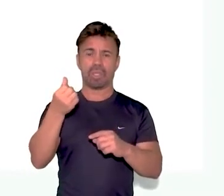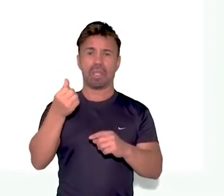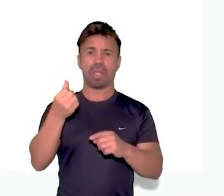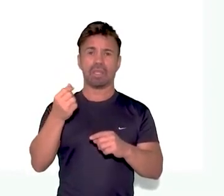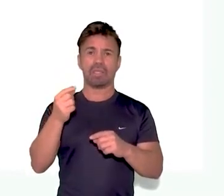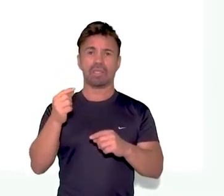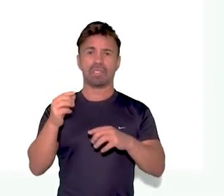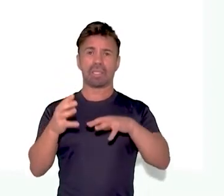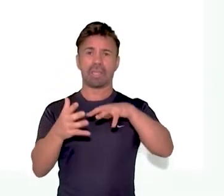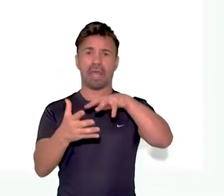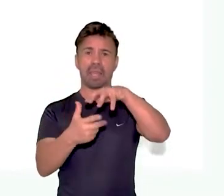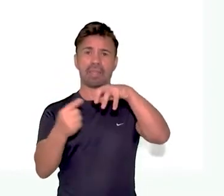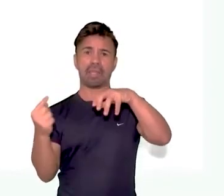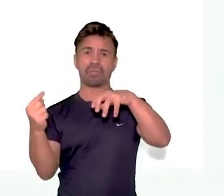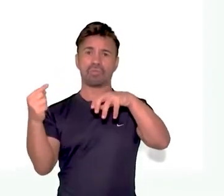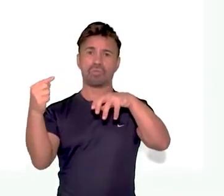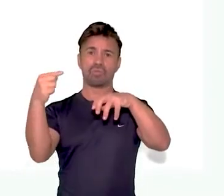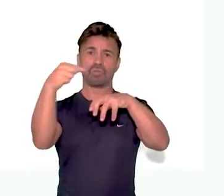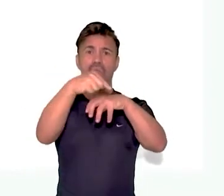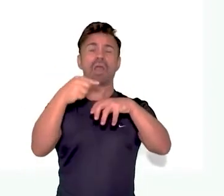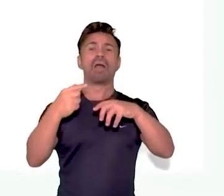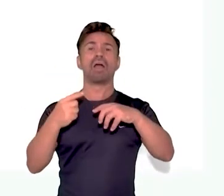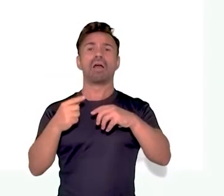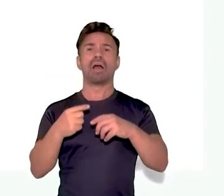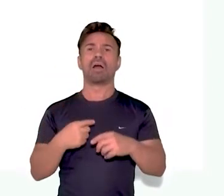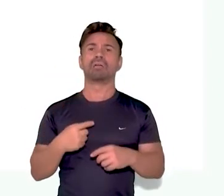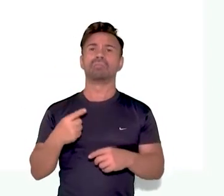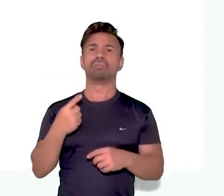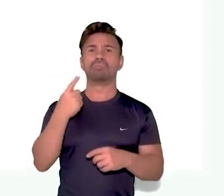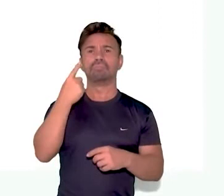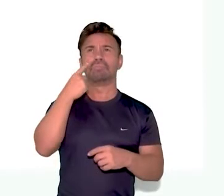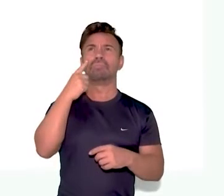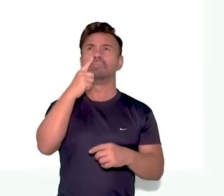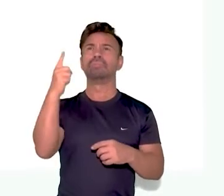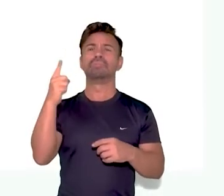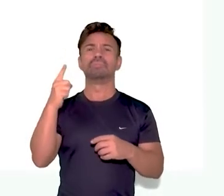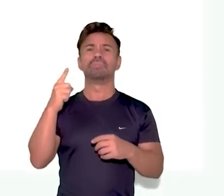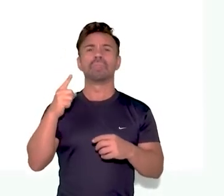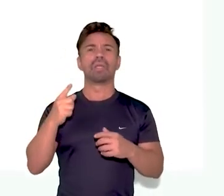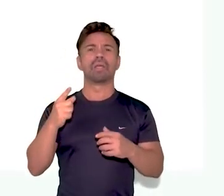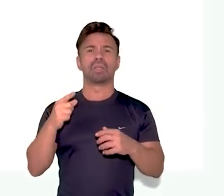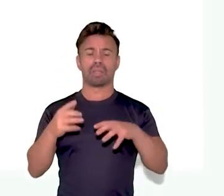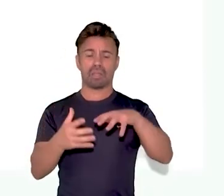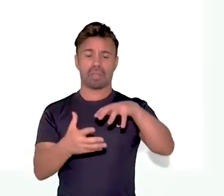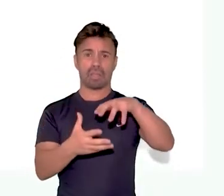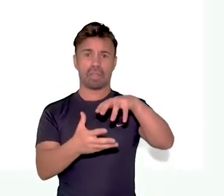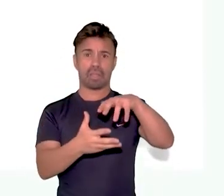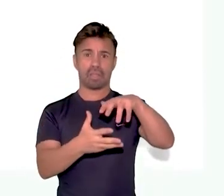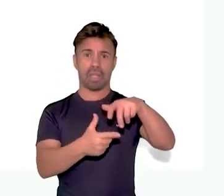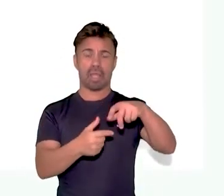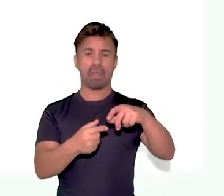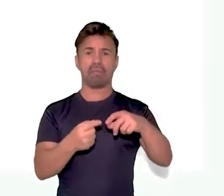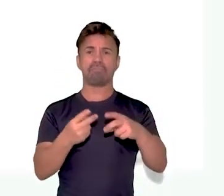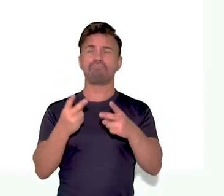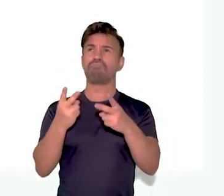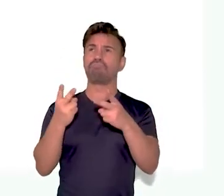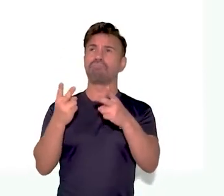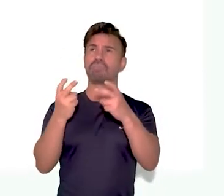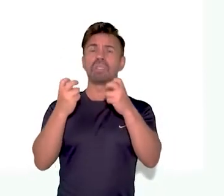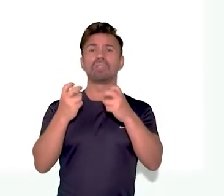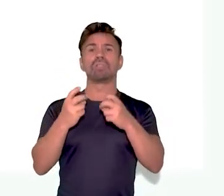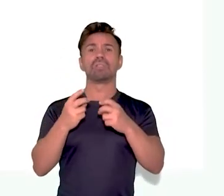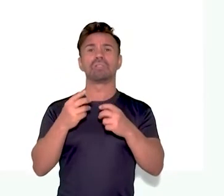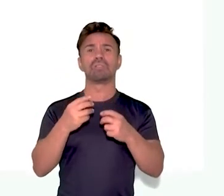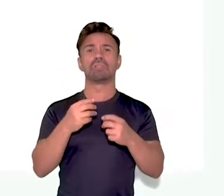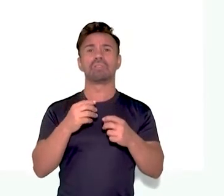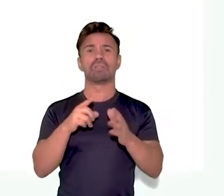quilômetros da Terra com a presença do objeto espacial nas proximidades da terra foi detectado Por